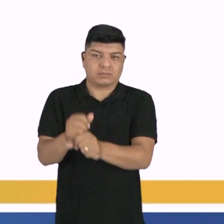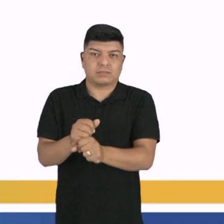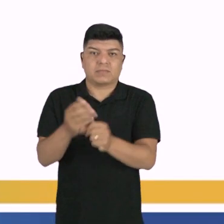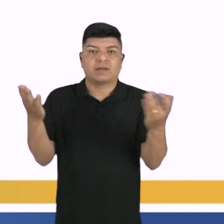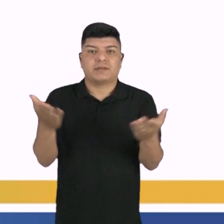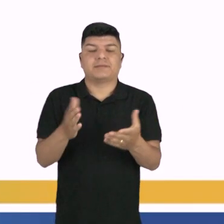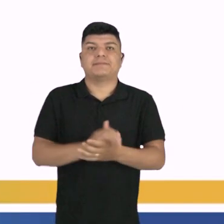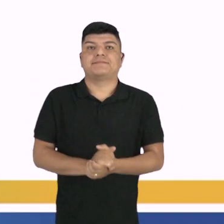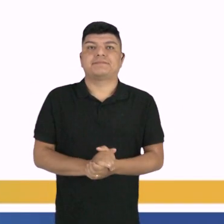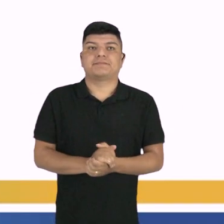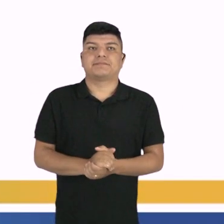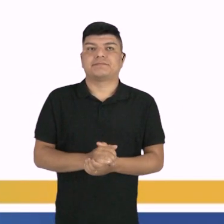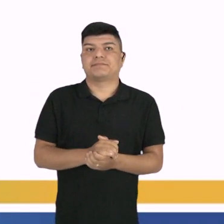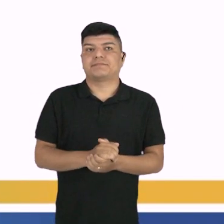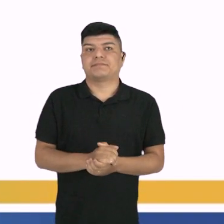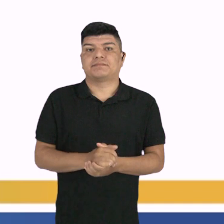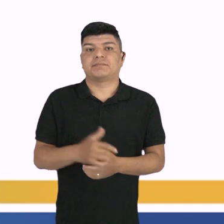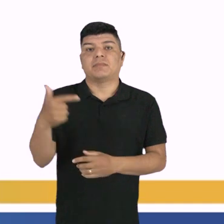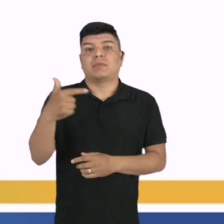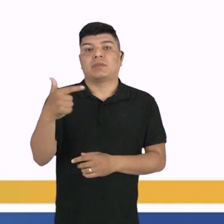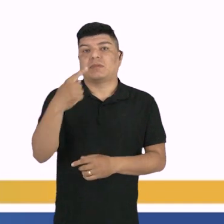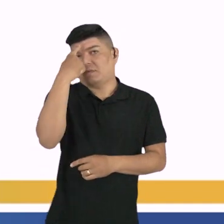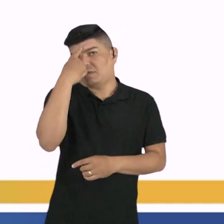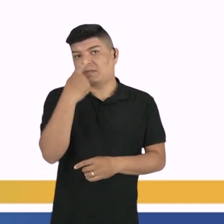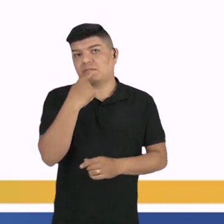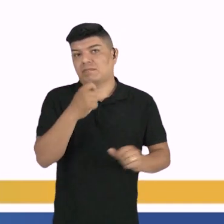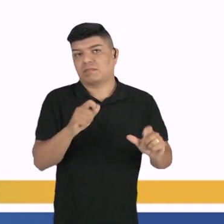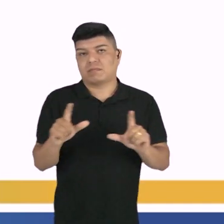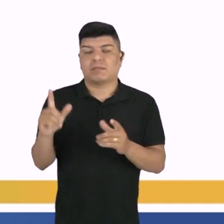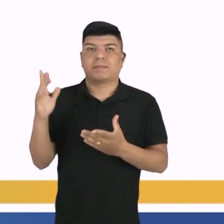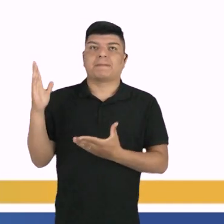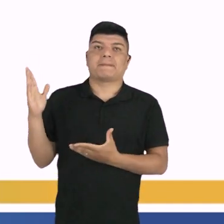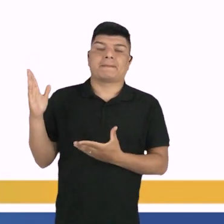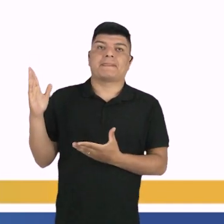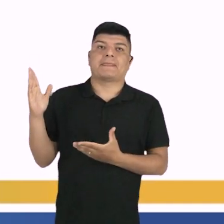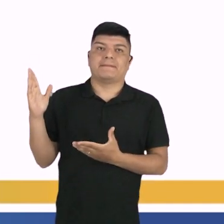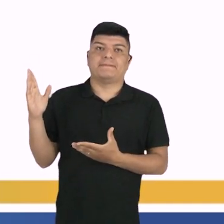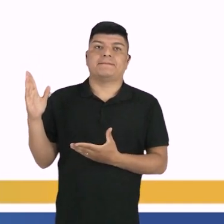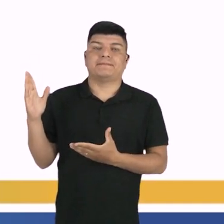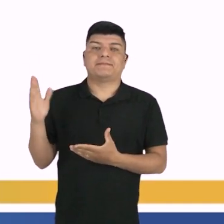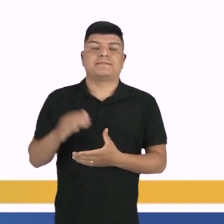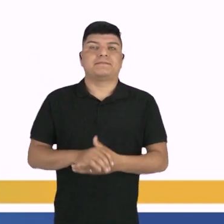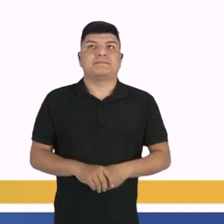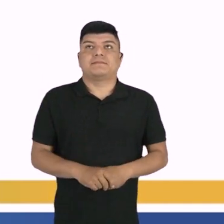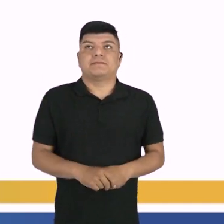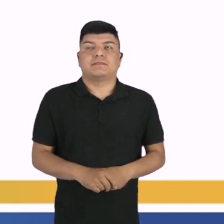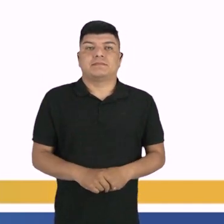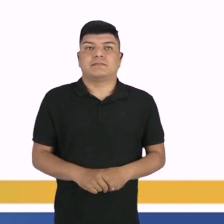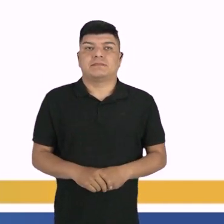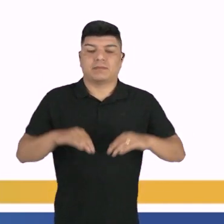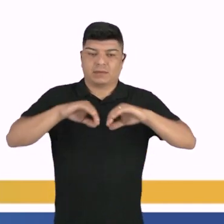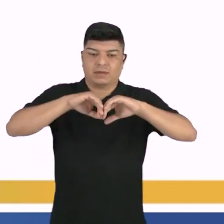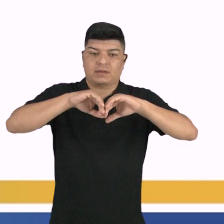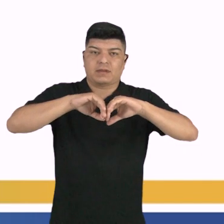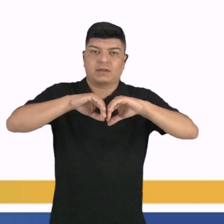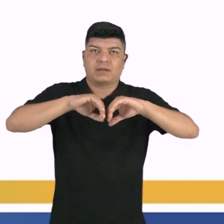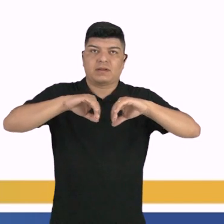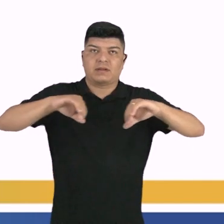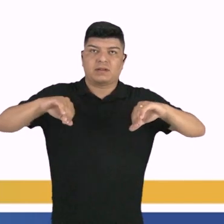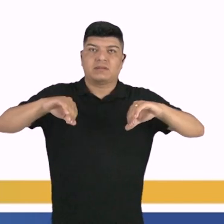bom homem. Uma outra questão, e que isso também rendeu muitas críticas ao pensamento